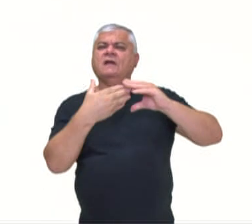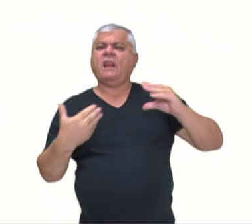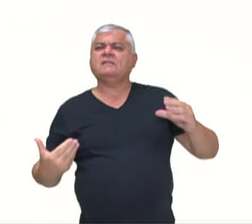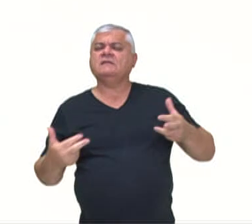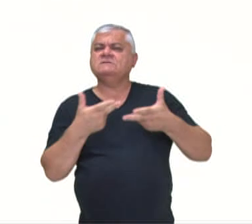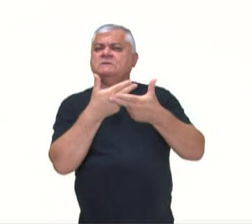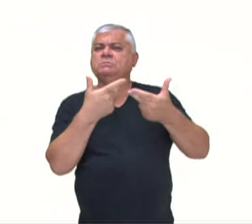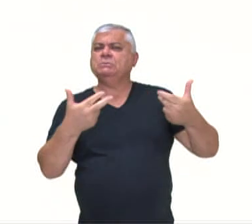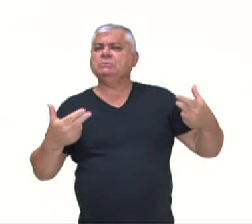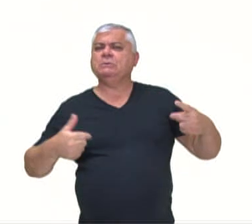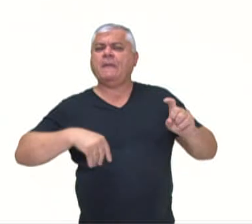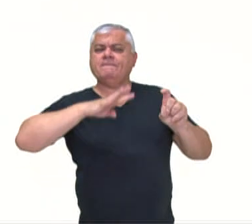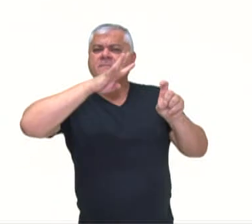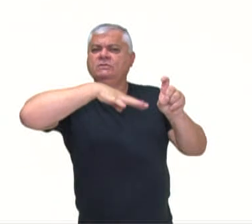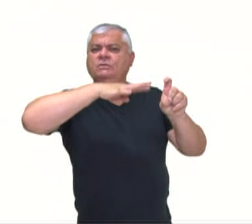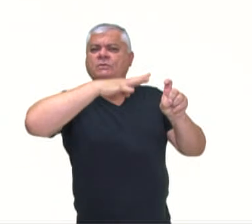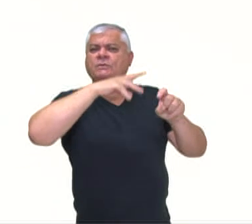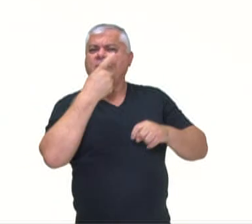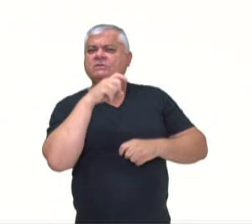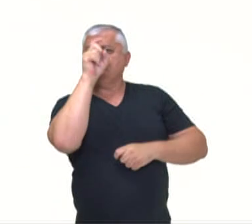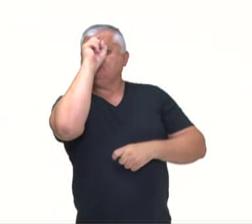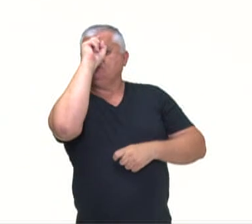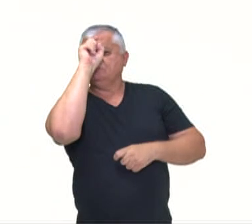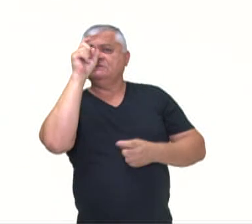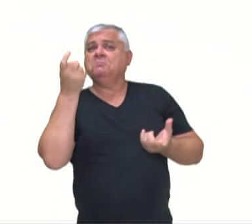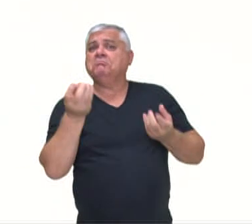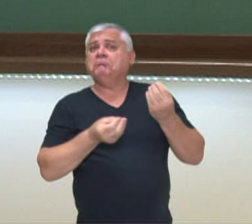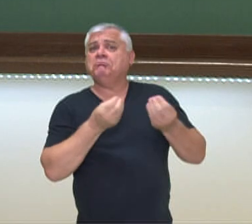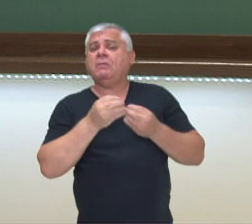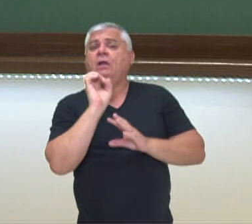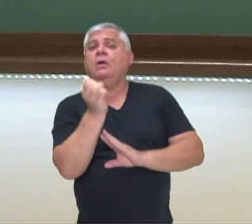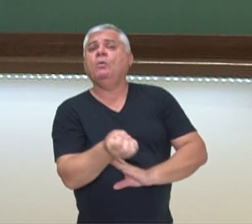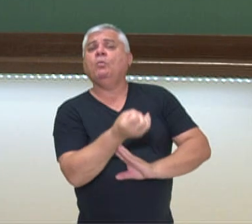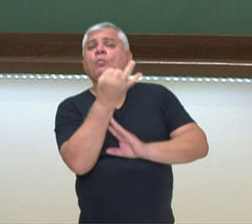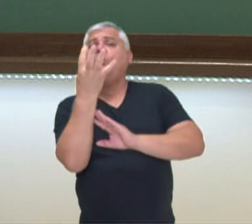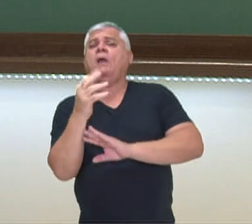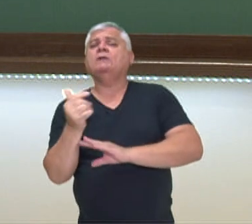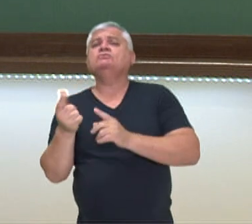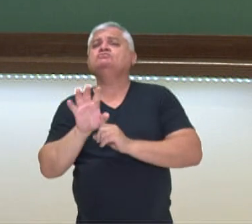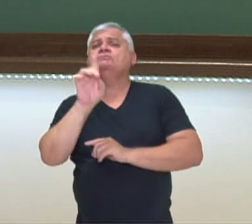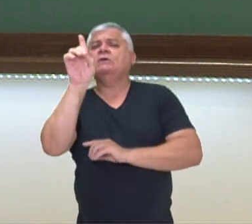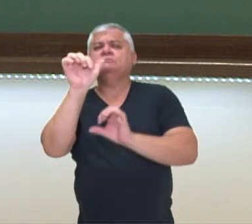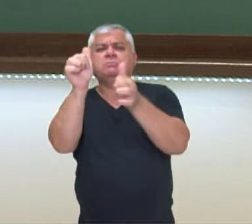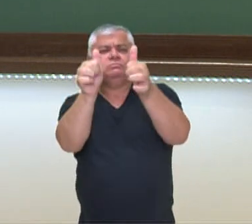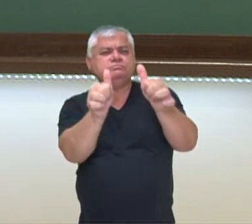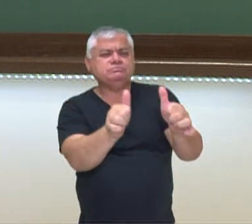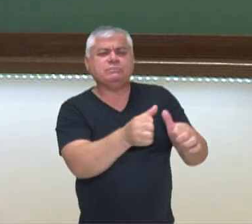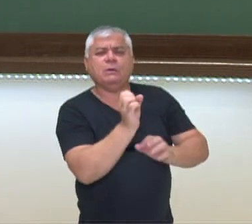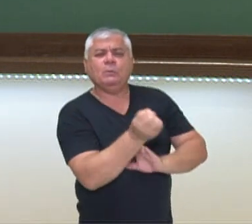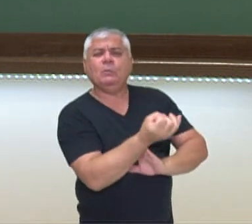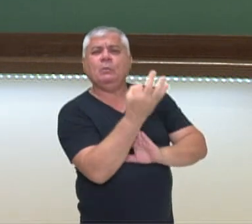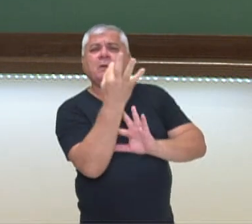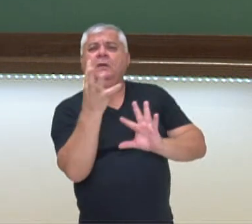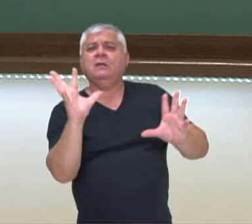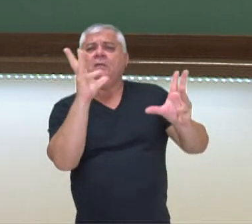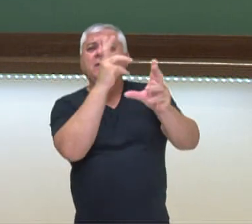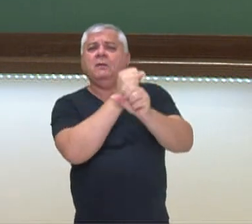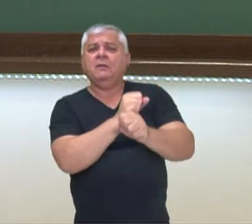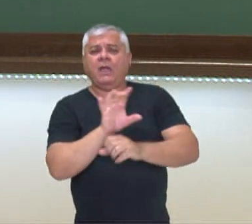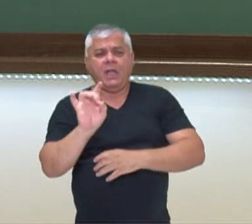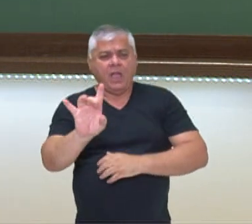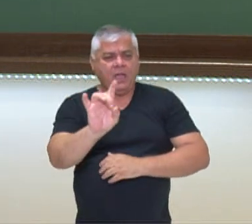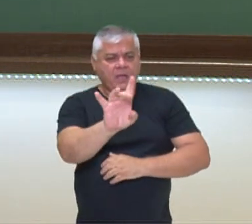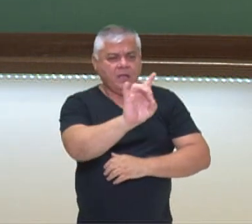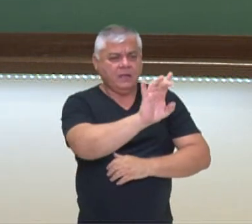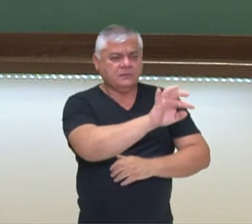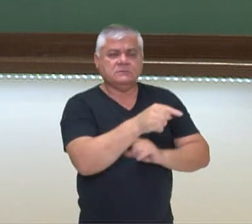principais características da mitologia egípcia? Quantos deuses eles tinham? Qual que era a importância desses deuses para cada momento